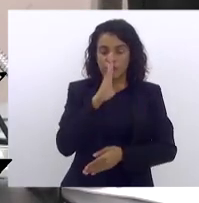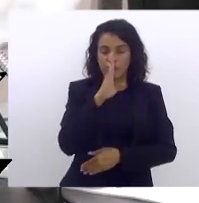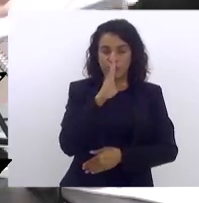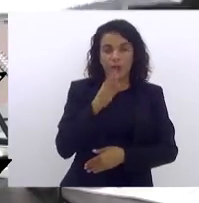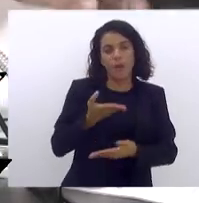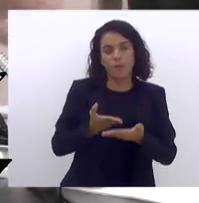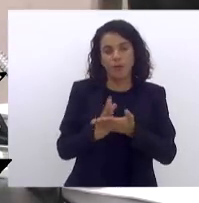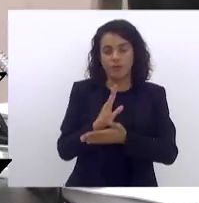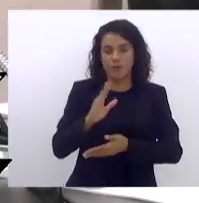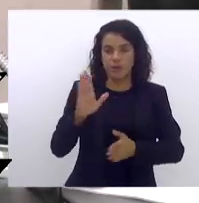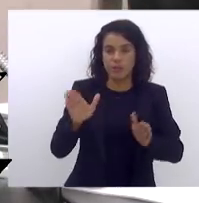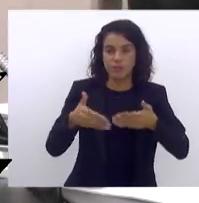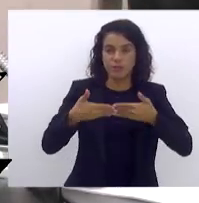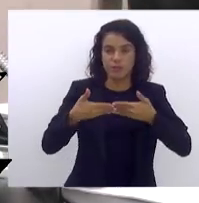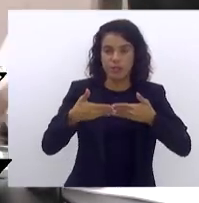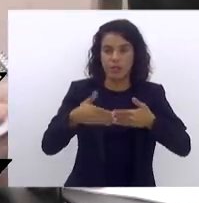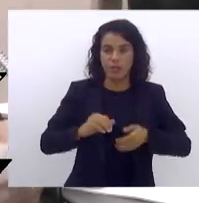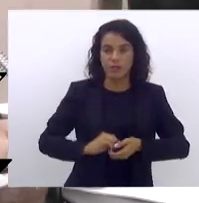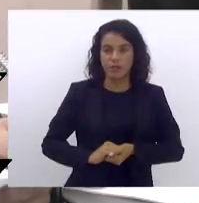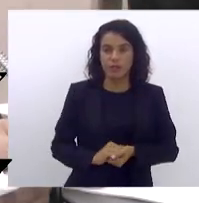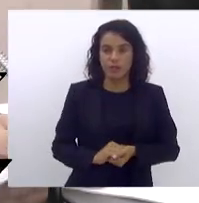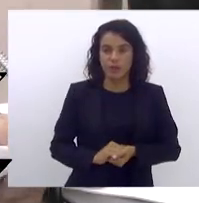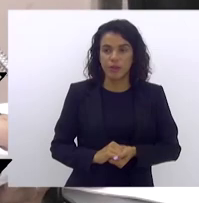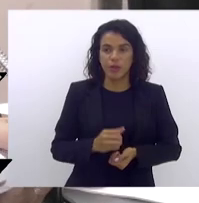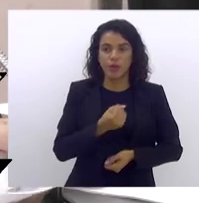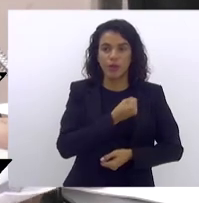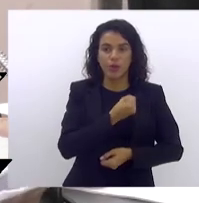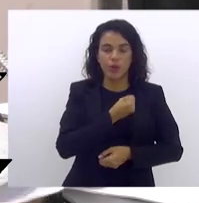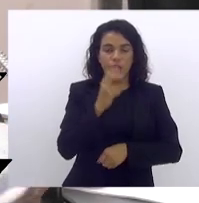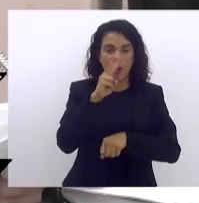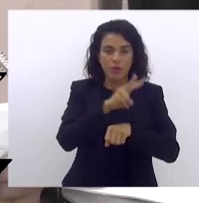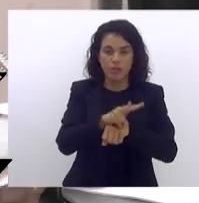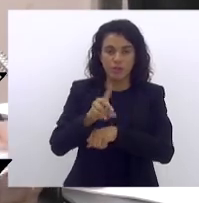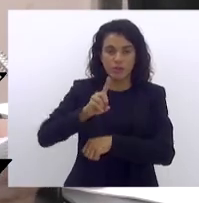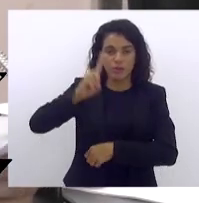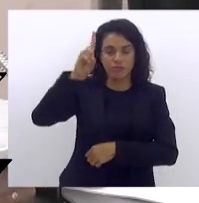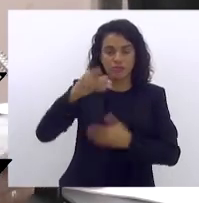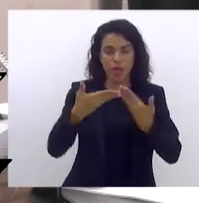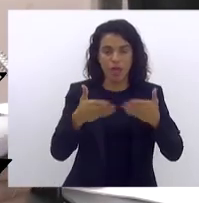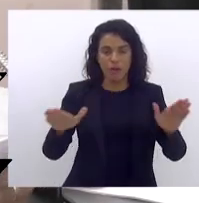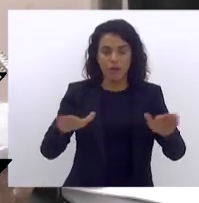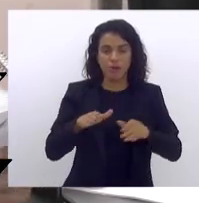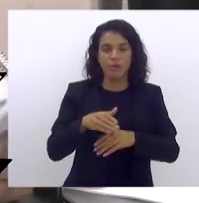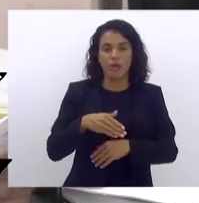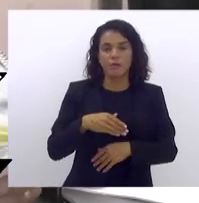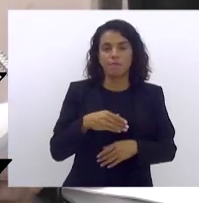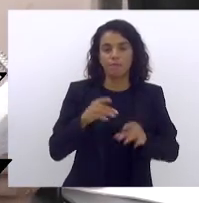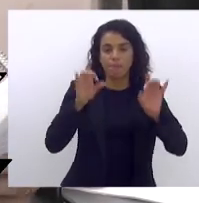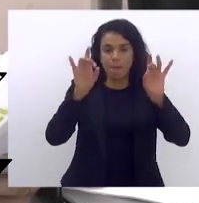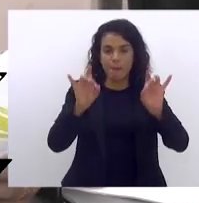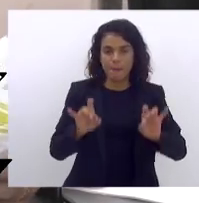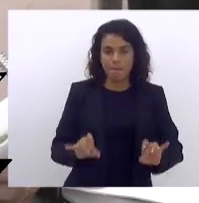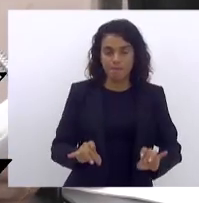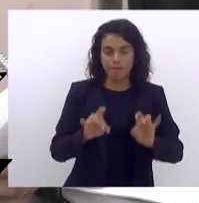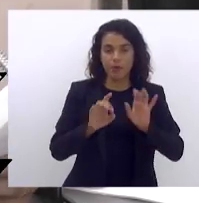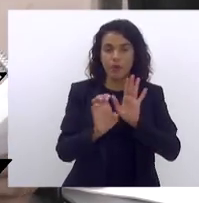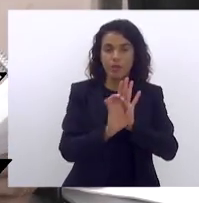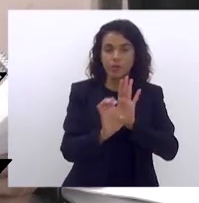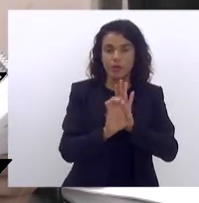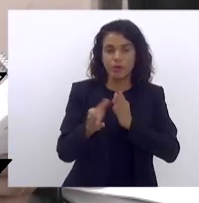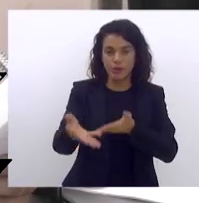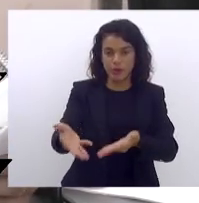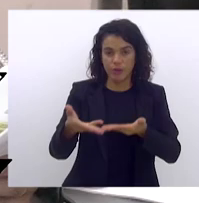está encerrada a sessão. Havendo número legal sobre a proteção de Deus, declaro aberta a sessão extraordinária conforme edital de